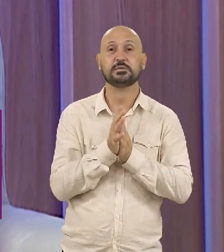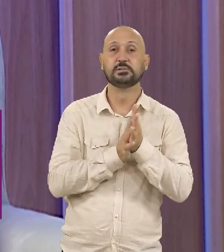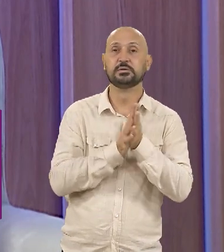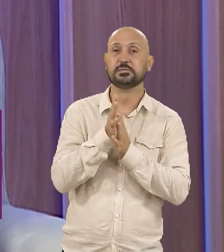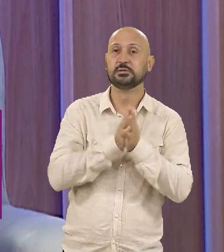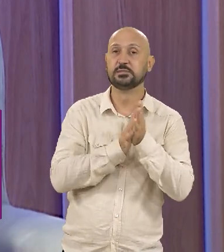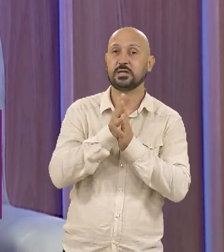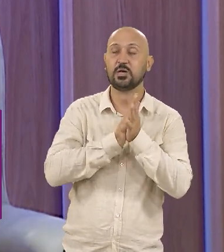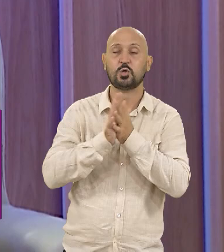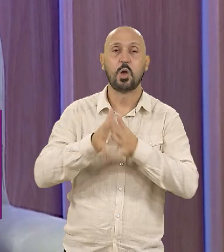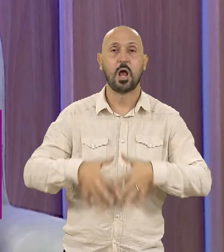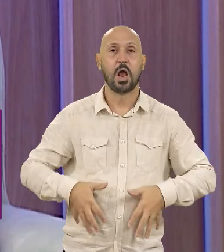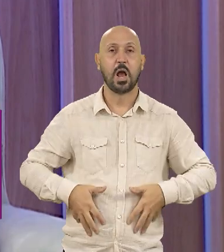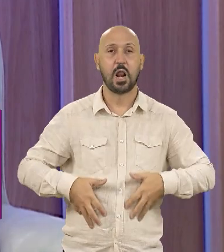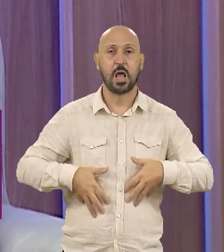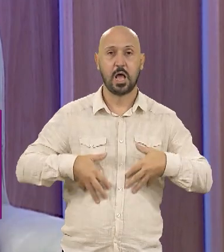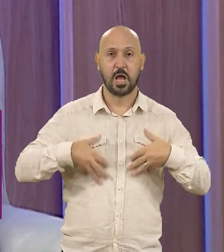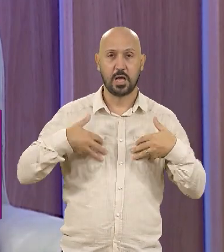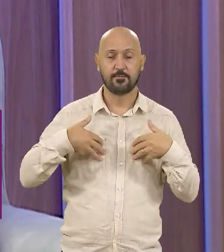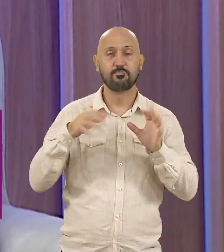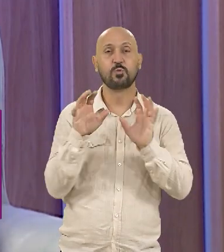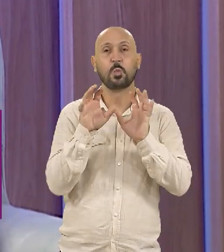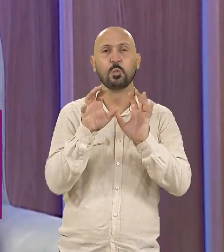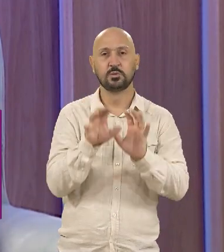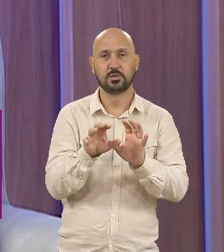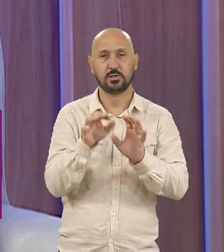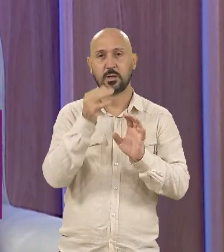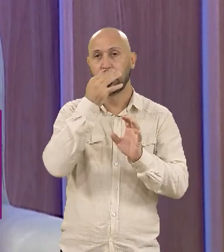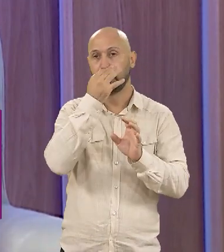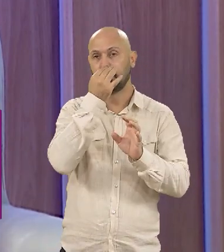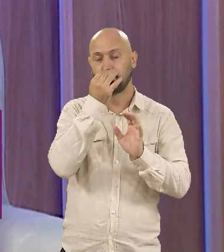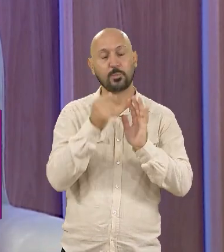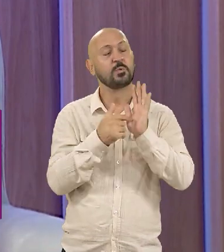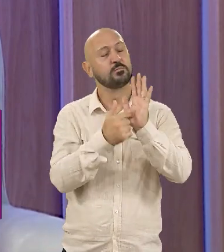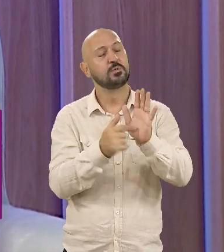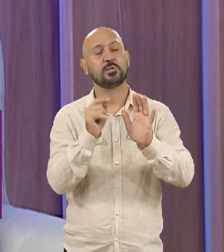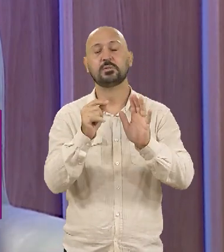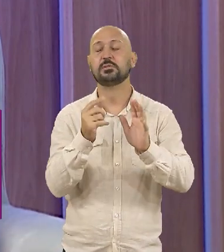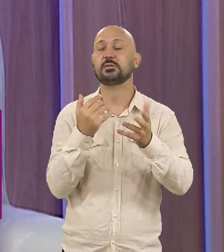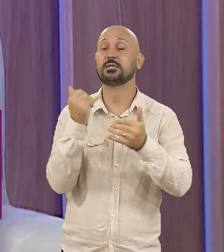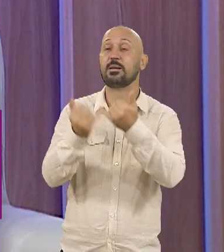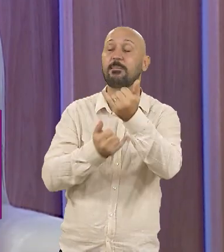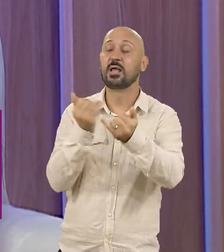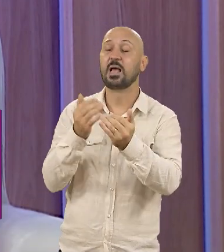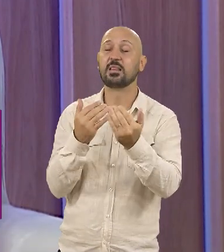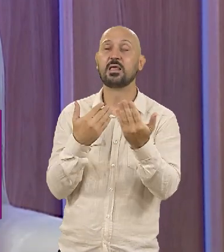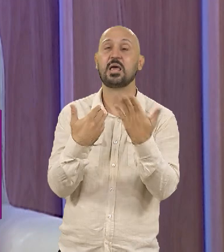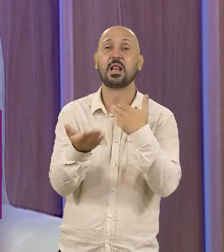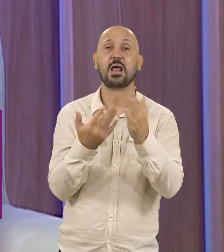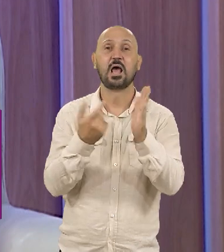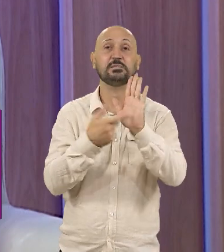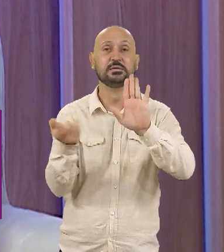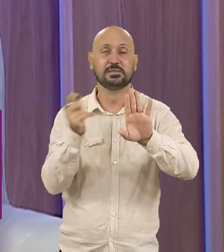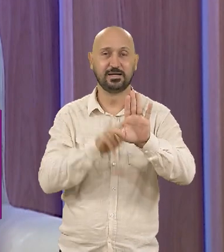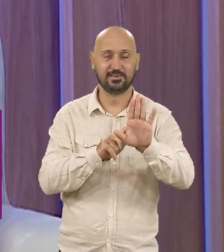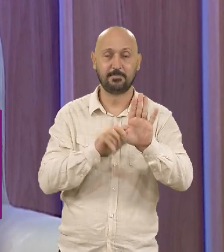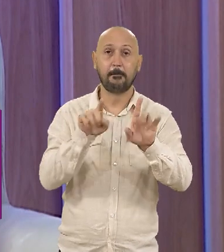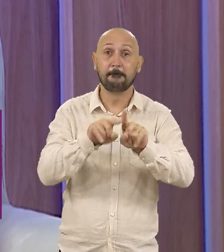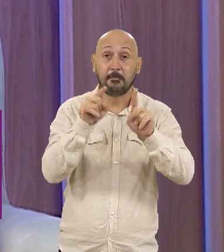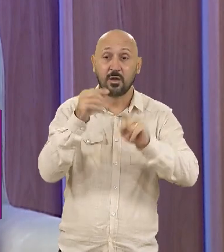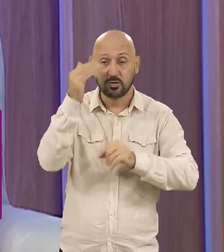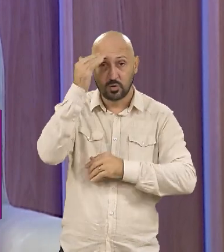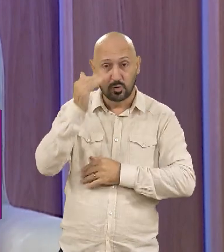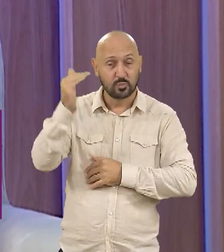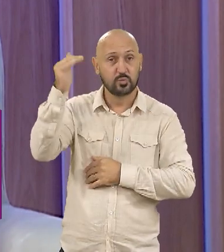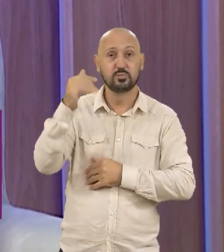ela expressa através desse jogo simbólico. Mas o adulto, ele não tem mais necessidade dessa infantilização, ele